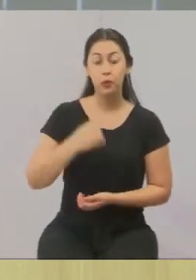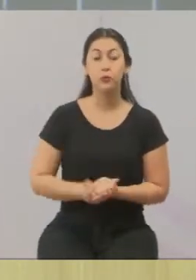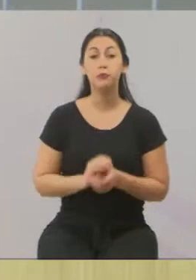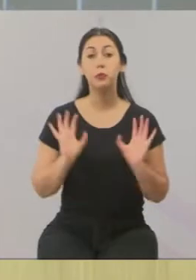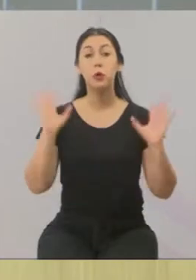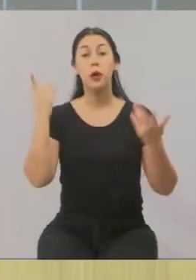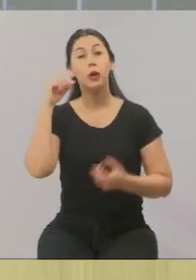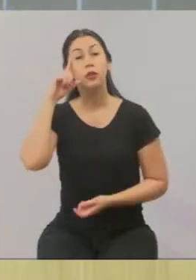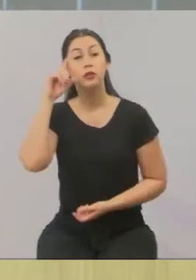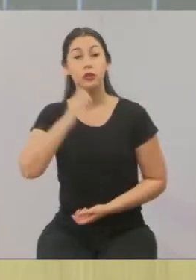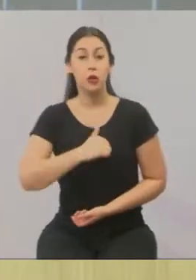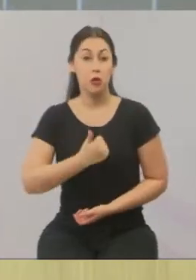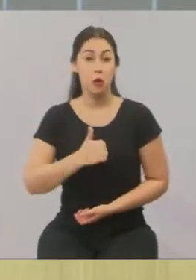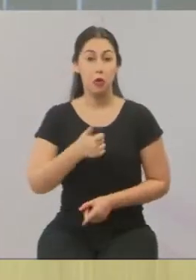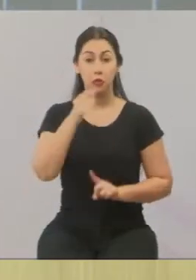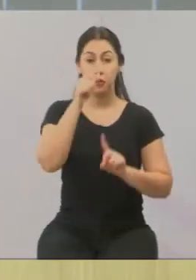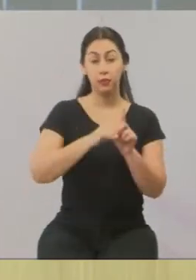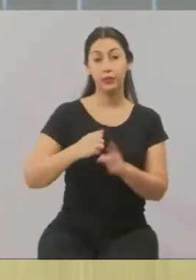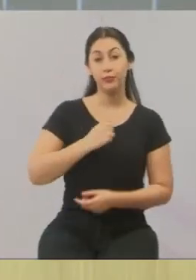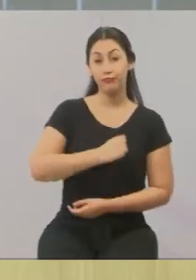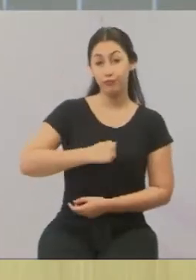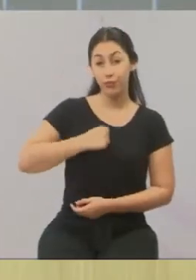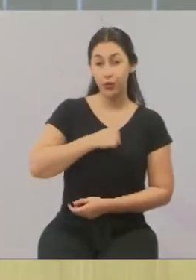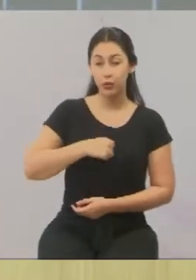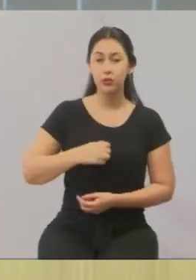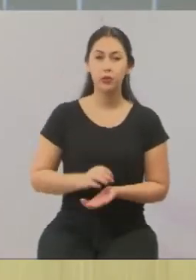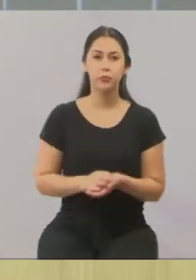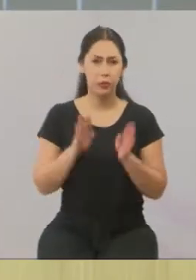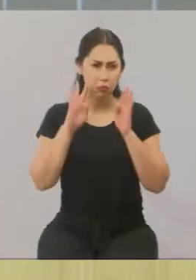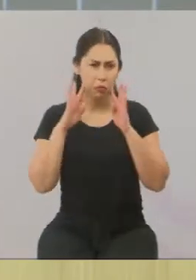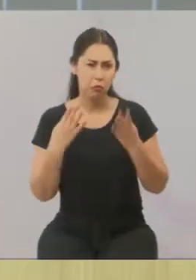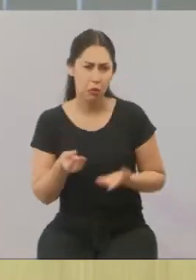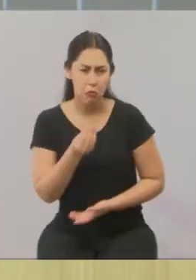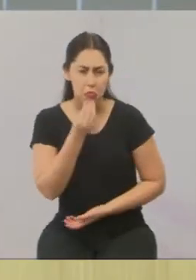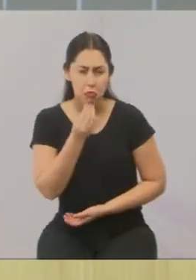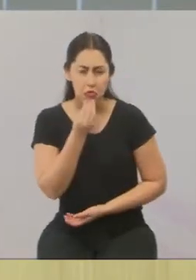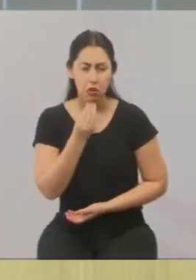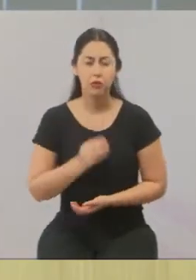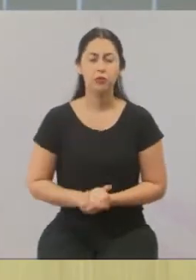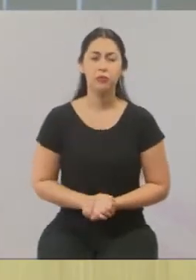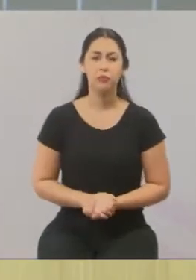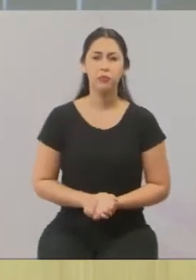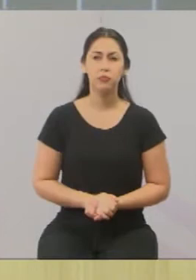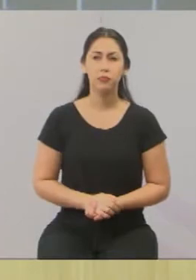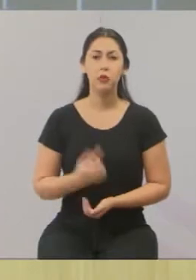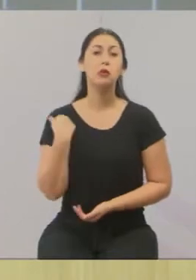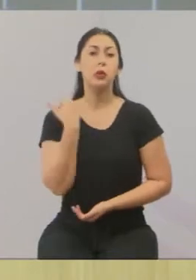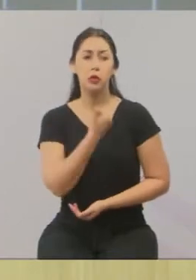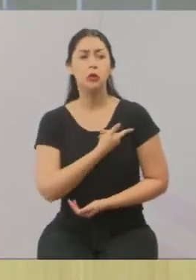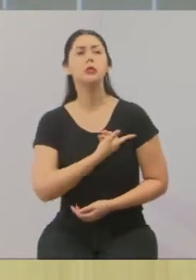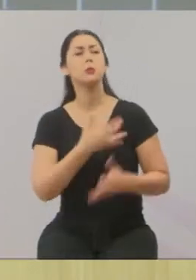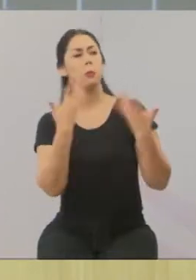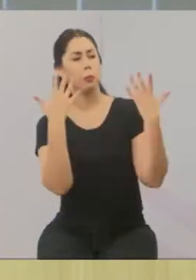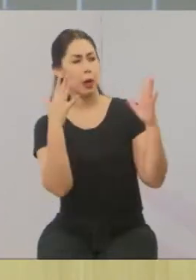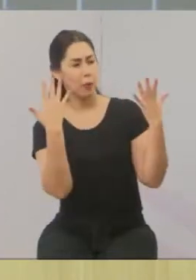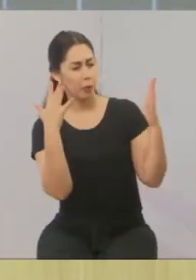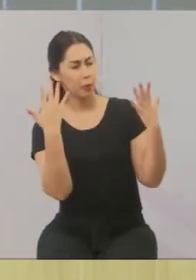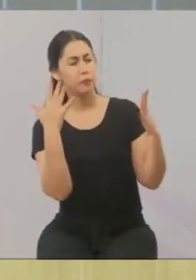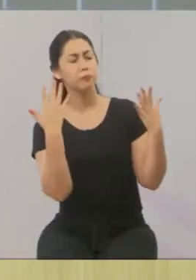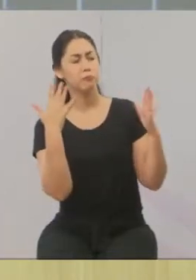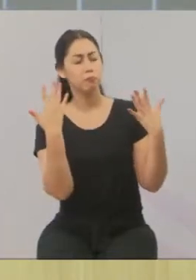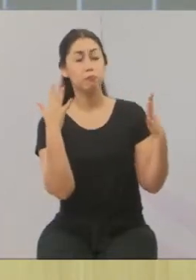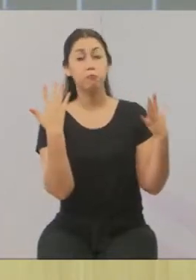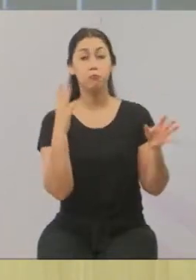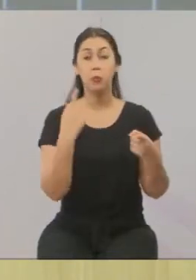comemorado em 11 de agosto. Nesta oportunidade, então, conseguiremos nossos mais sinceros cumprimentos